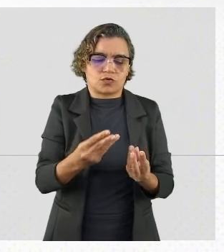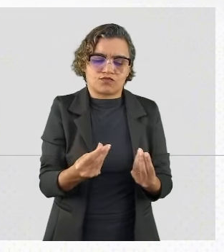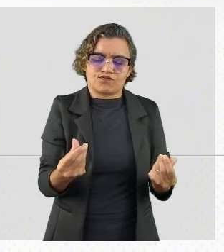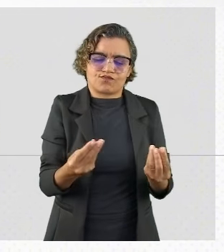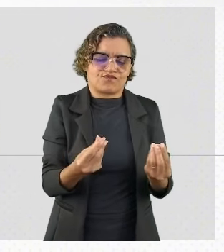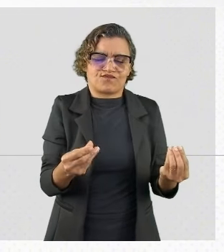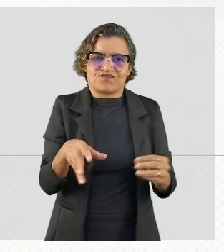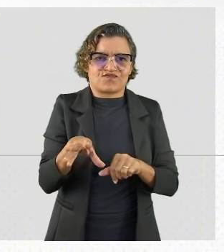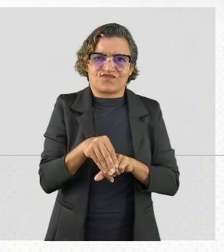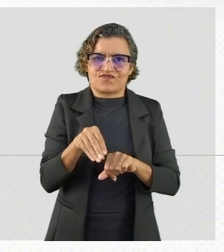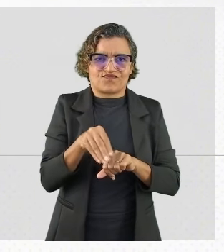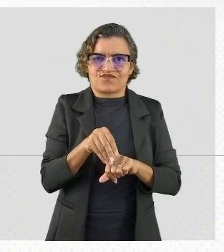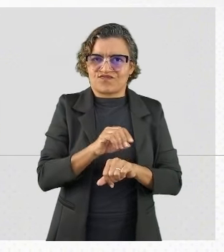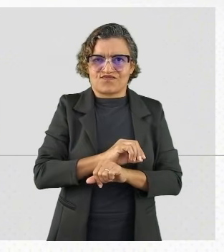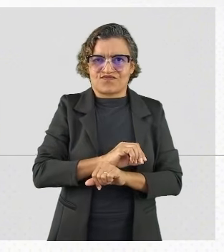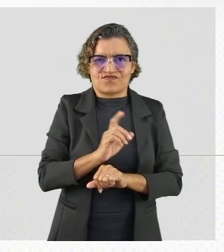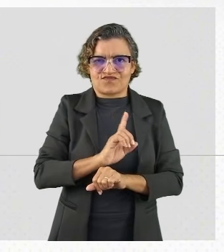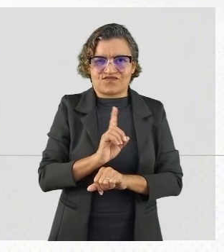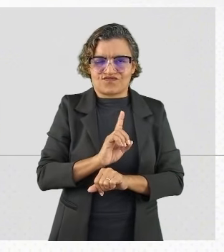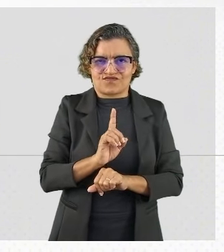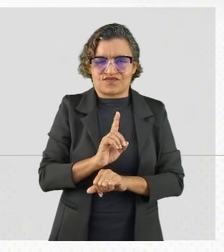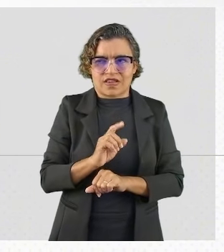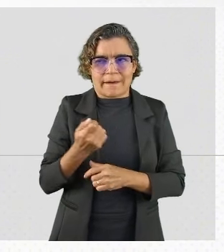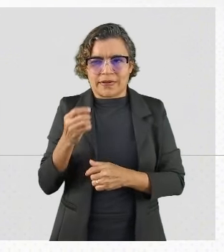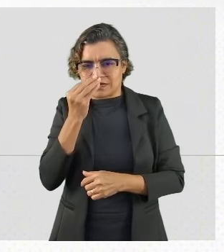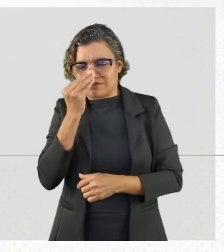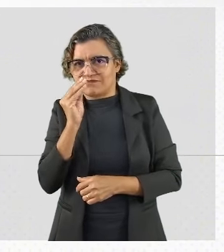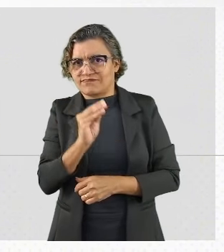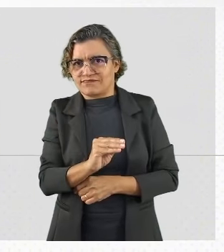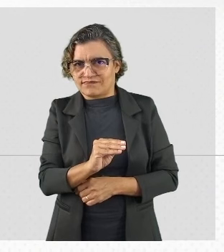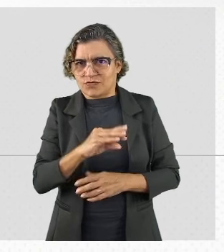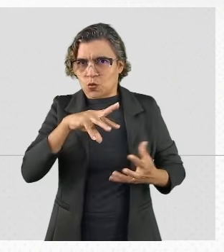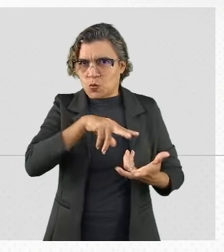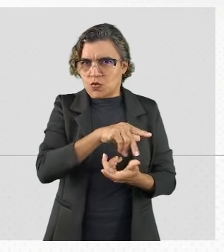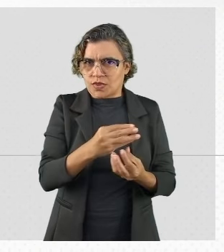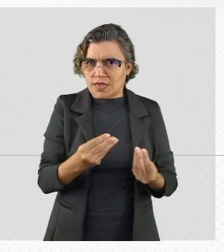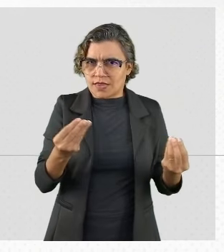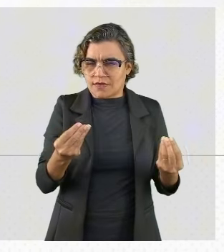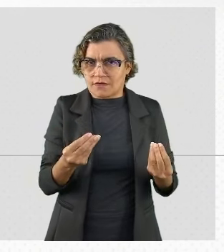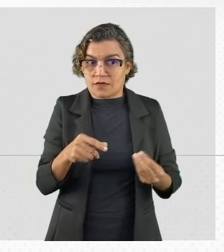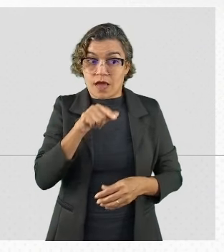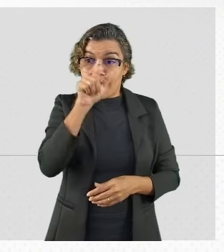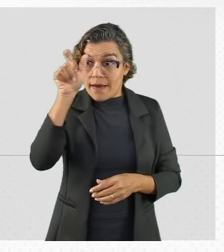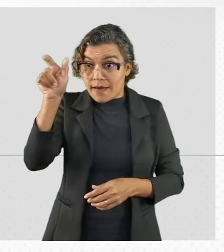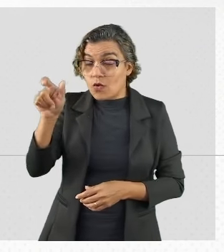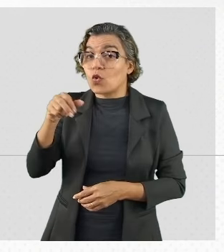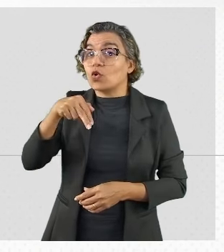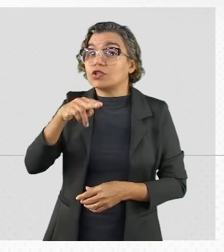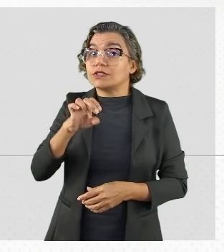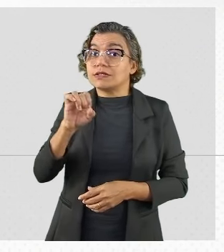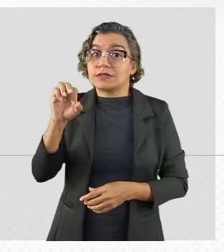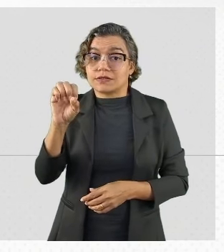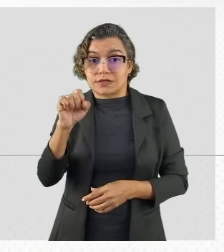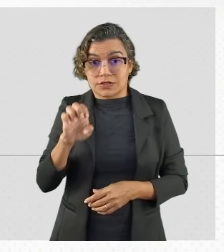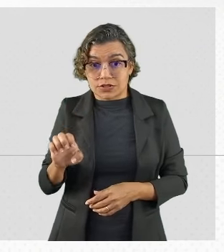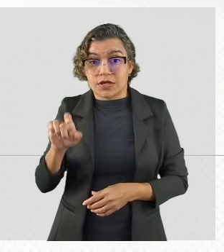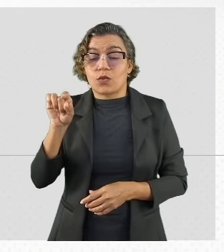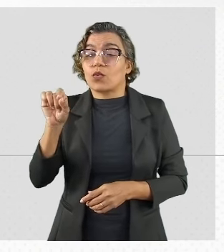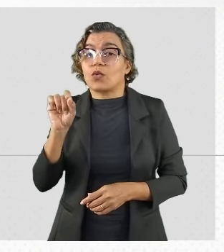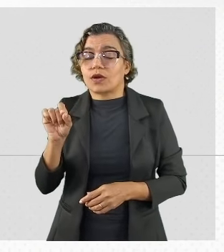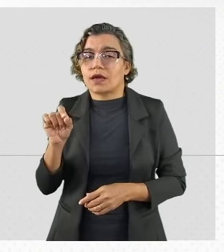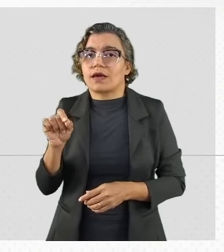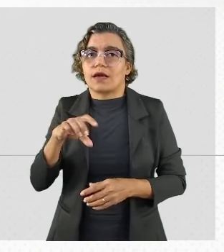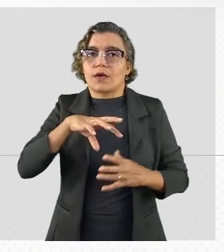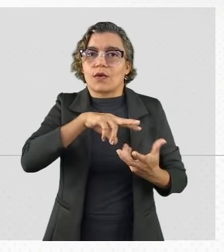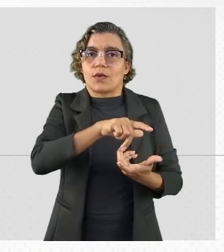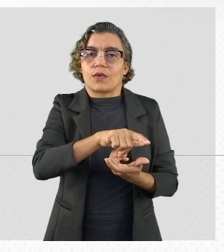gera conhecimento. A gente deve abrir mão do mundo sensível. O Nietzsche ele está fazendo um platonismo invertido. Por